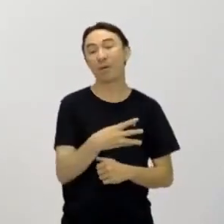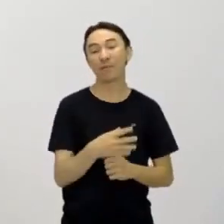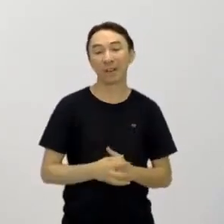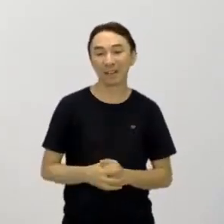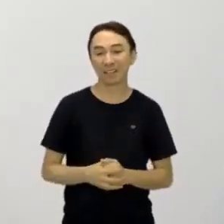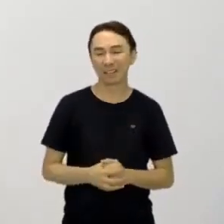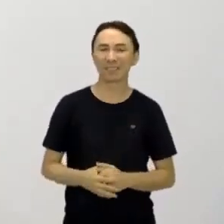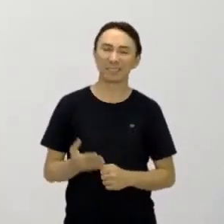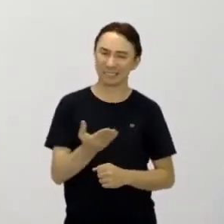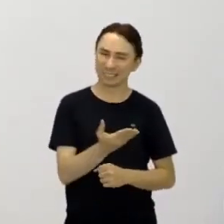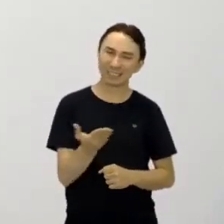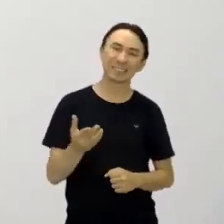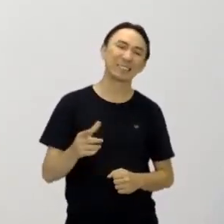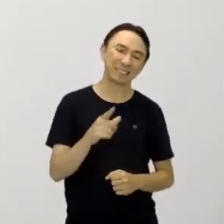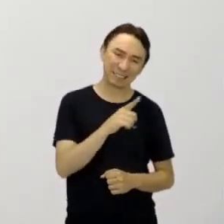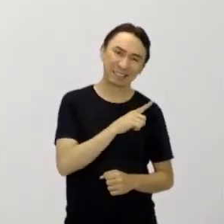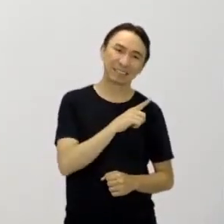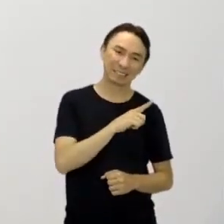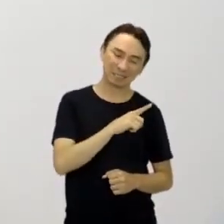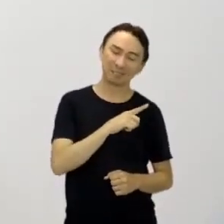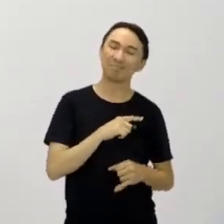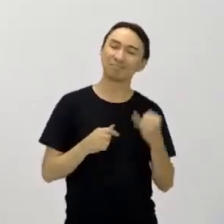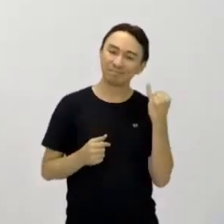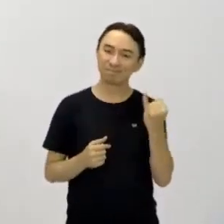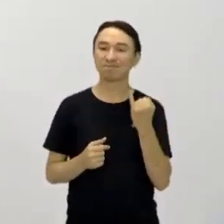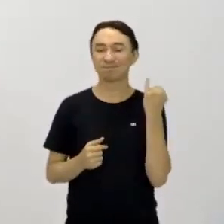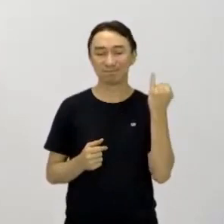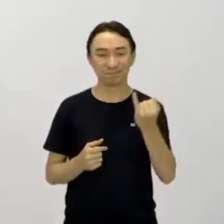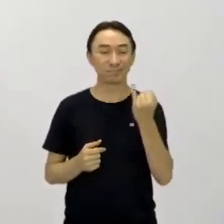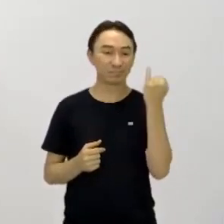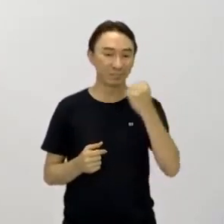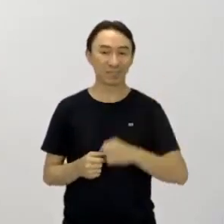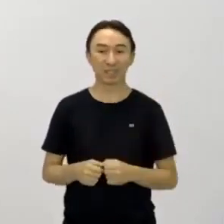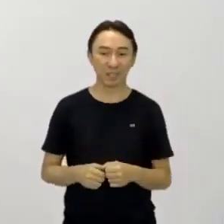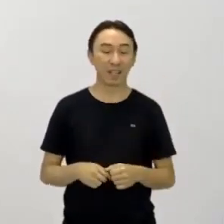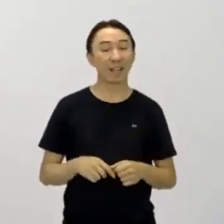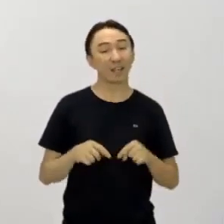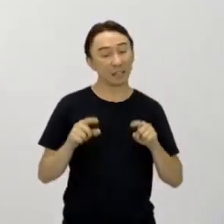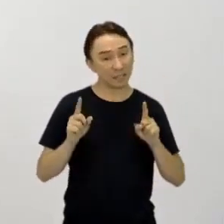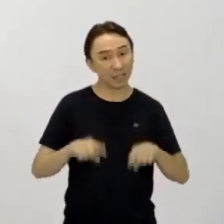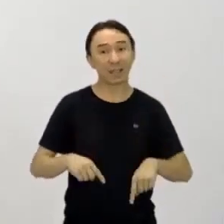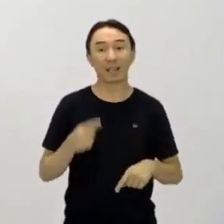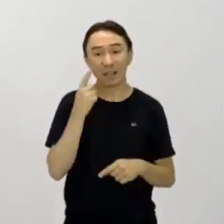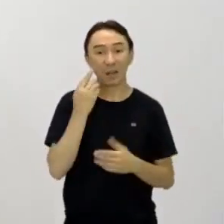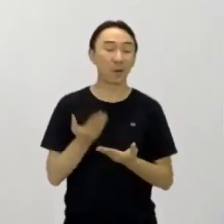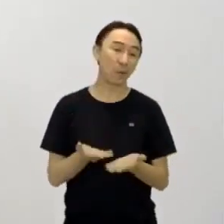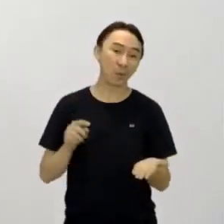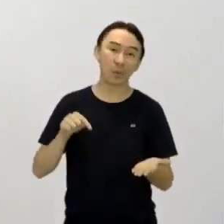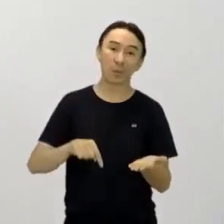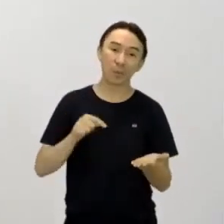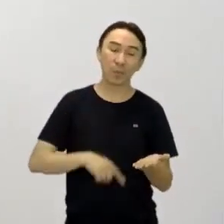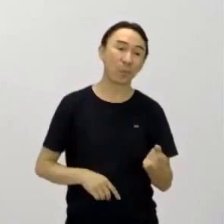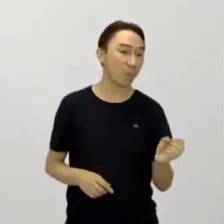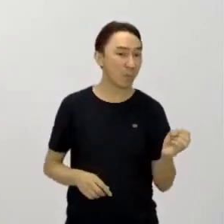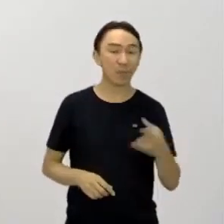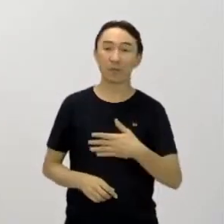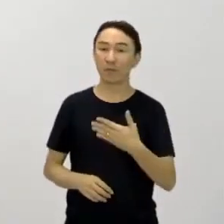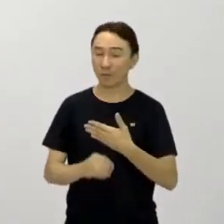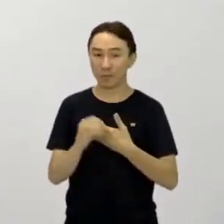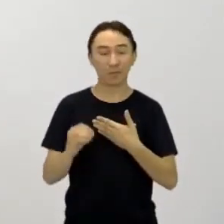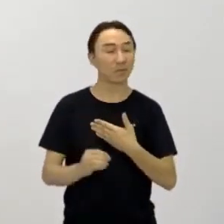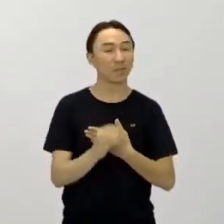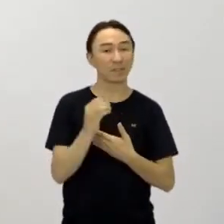aqui são extremamente importantes, nesse novo destaque que a gente tem para o novo formato Centro de Mídias de São Paulo